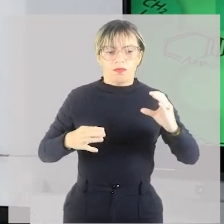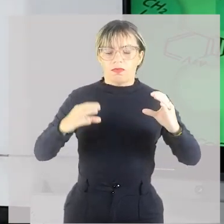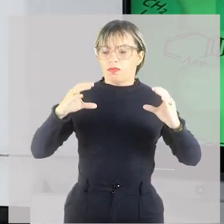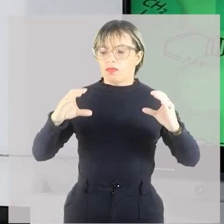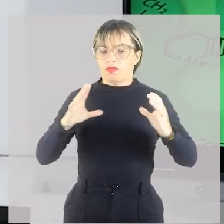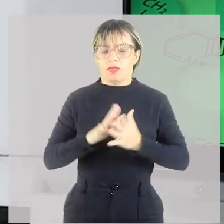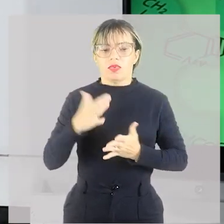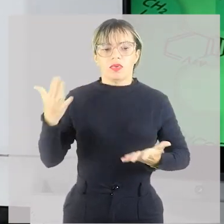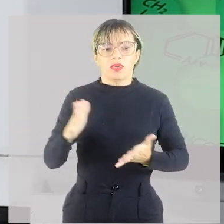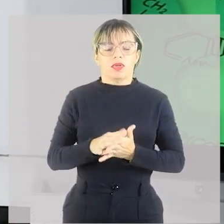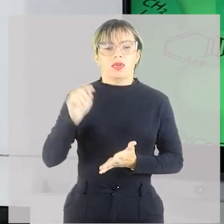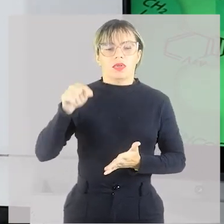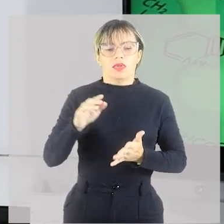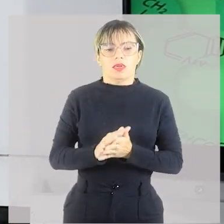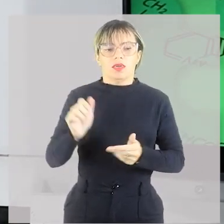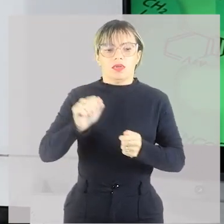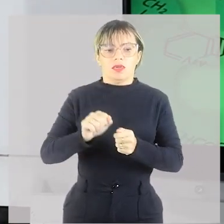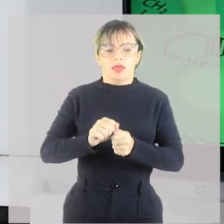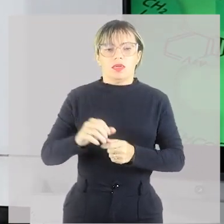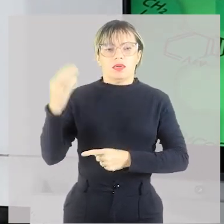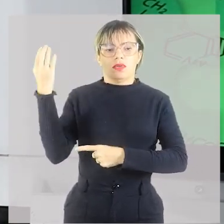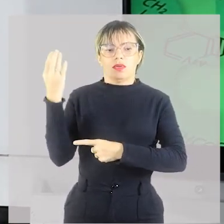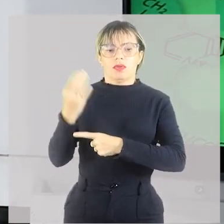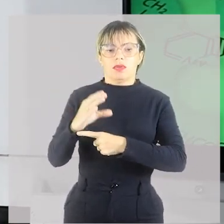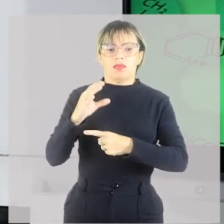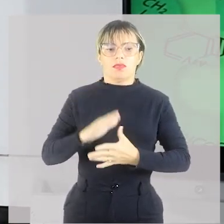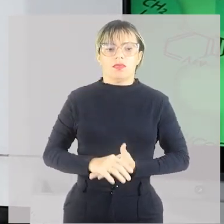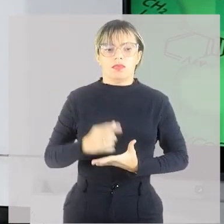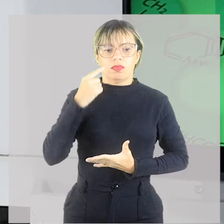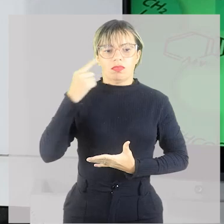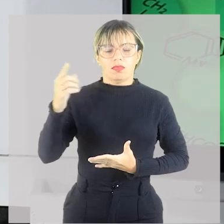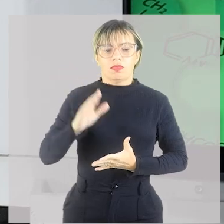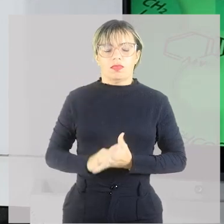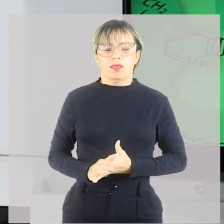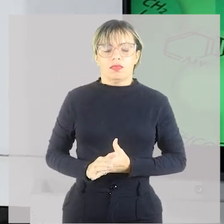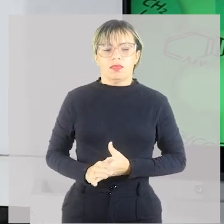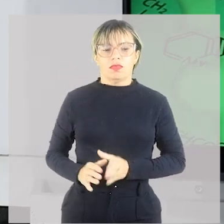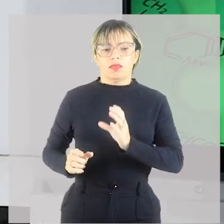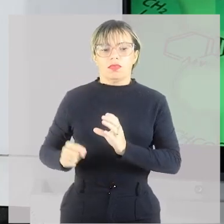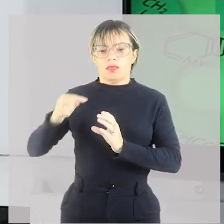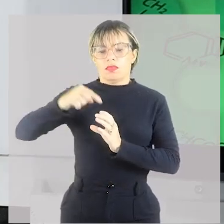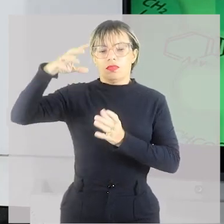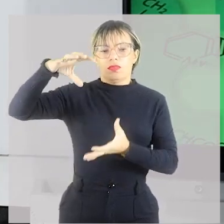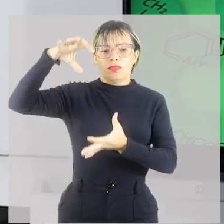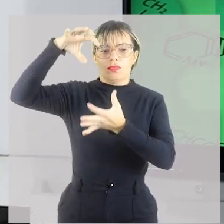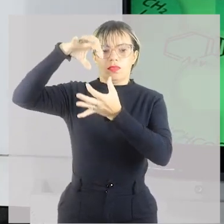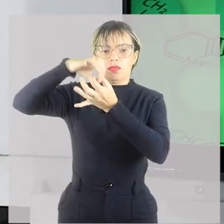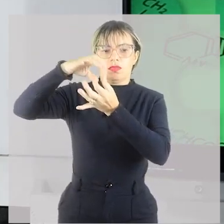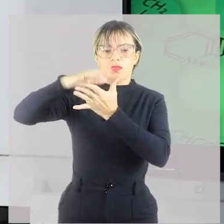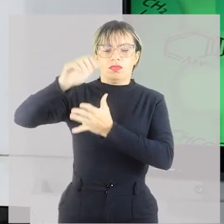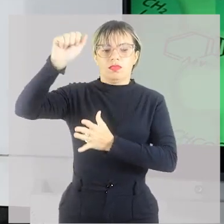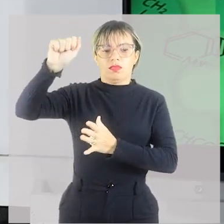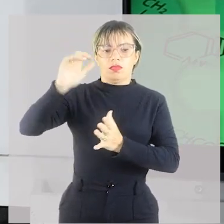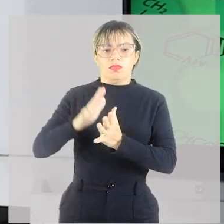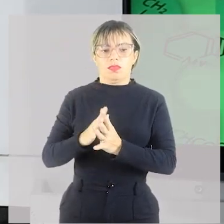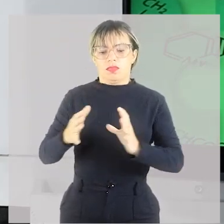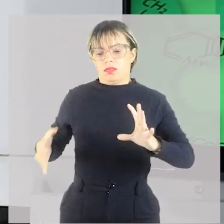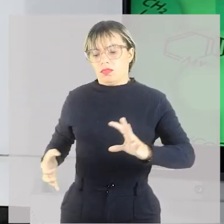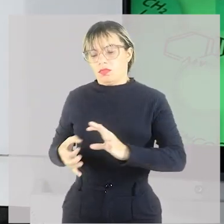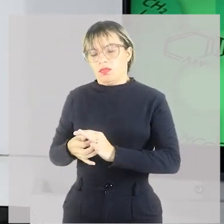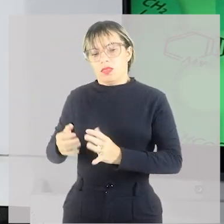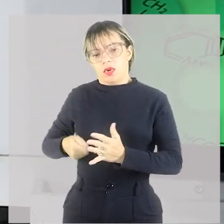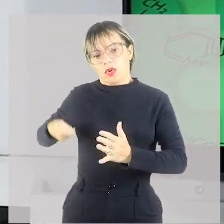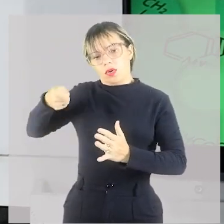E agora eu vou fazer o seguinte, eu vou olhar para esses carbonos, ó. Esse ligante aqui, ó, tem que ser